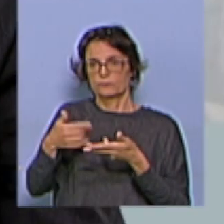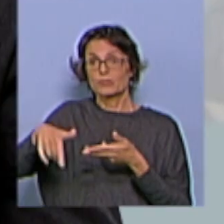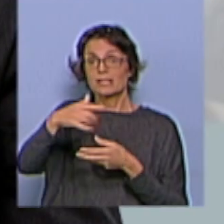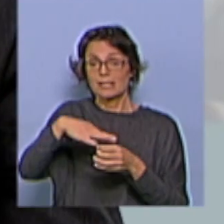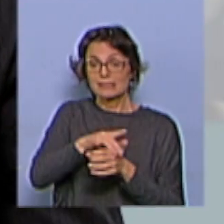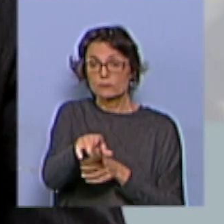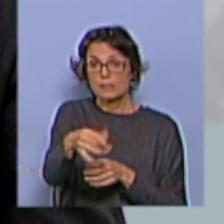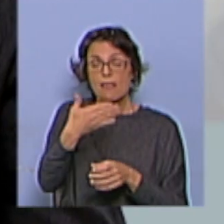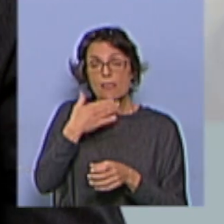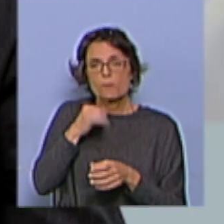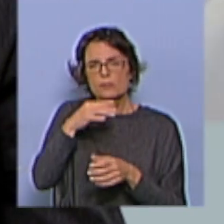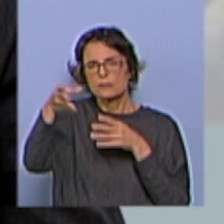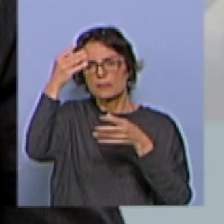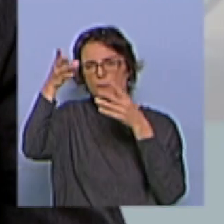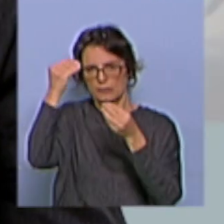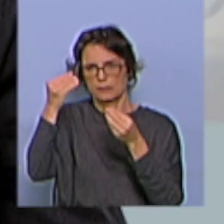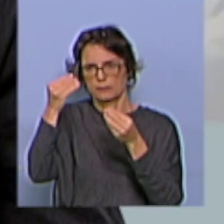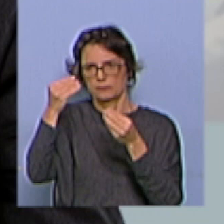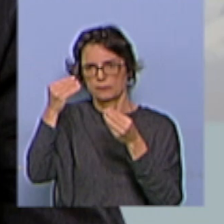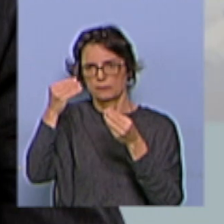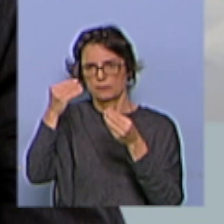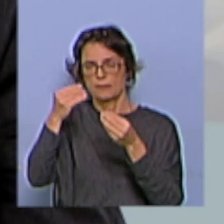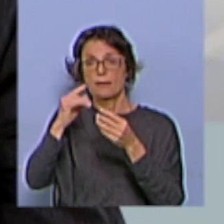para depois podermos, ao mesmo tempo,